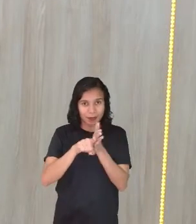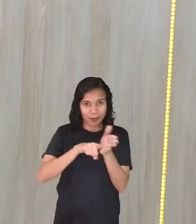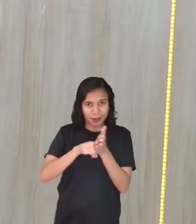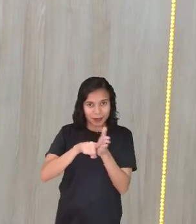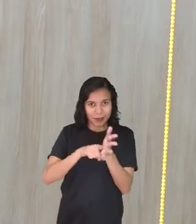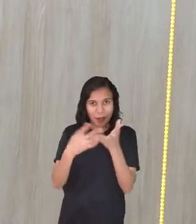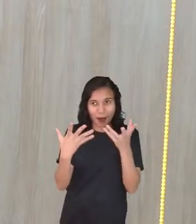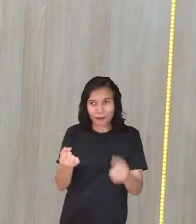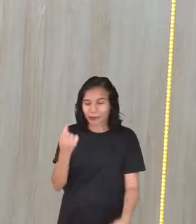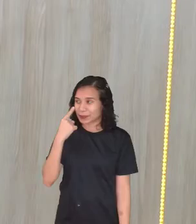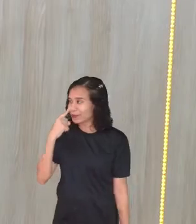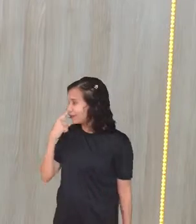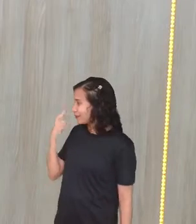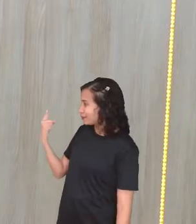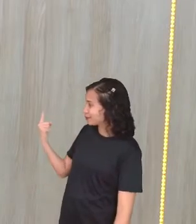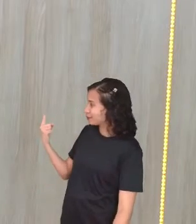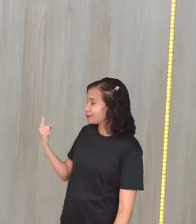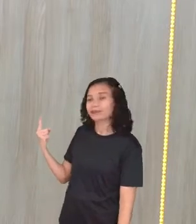pesquisa. Vamos ver, bota aí bem grande,